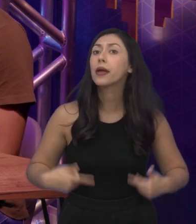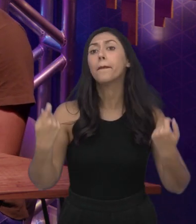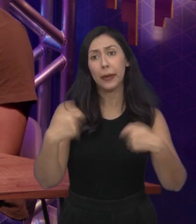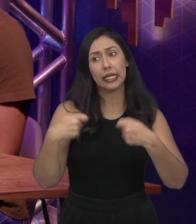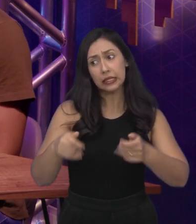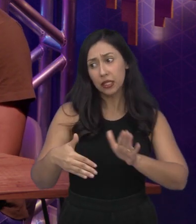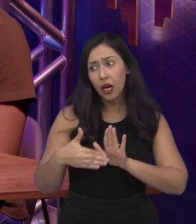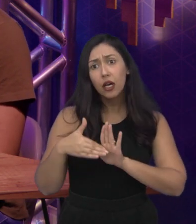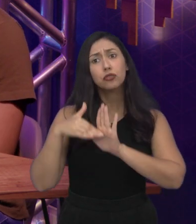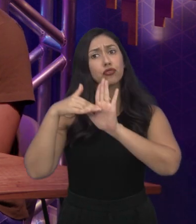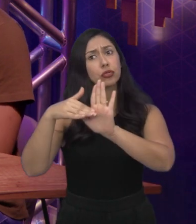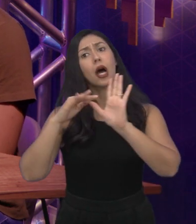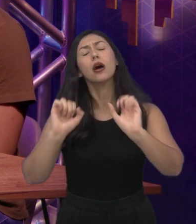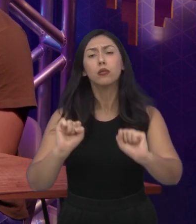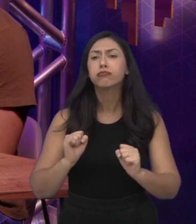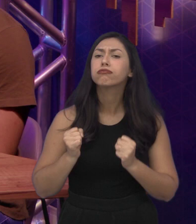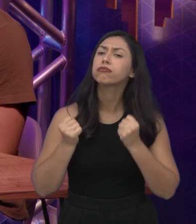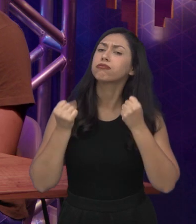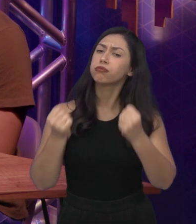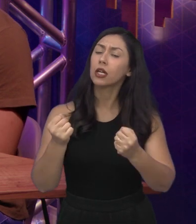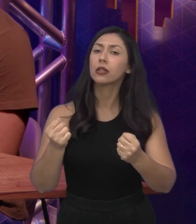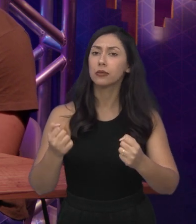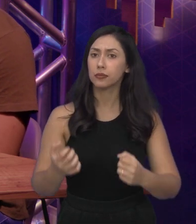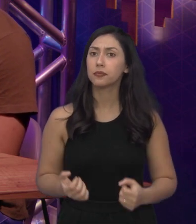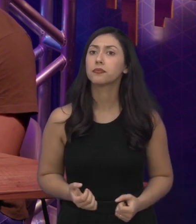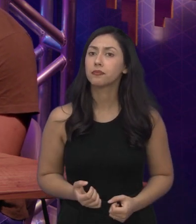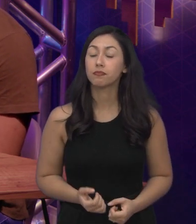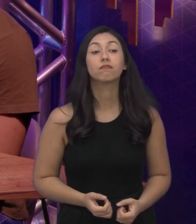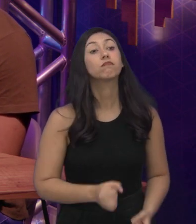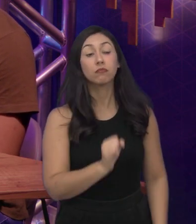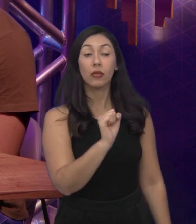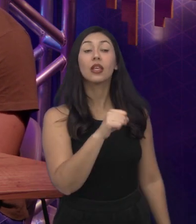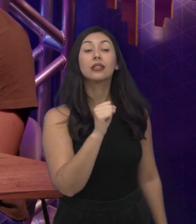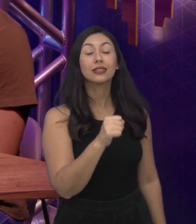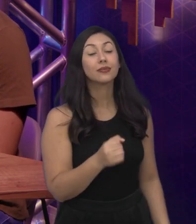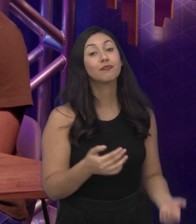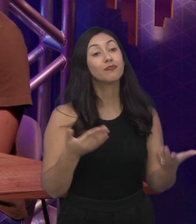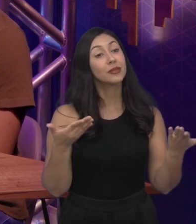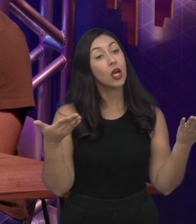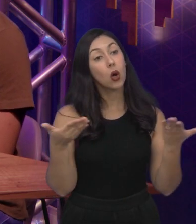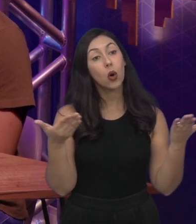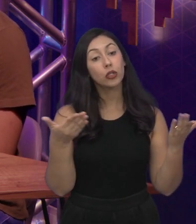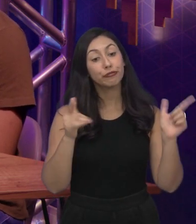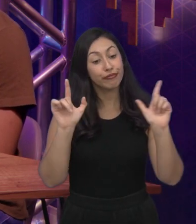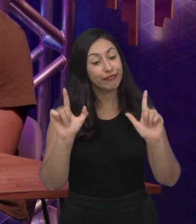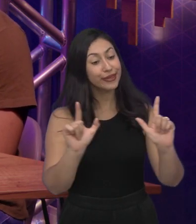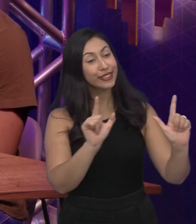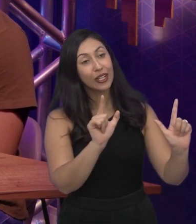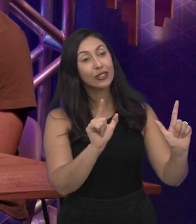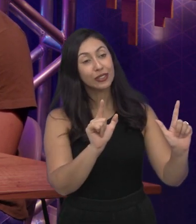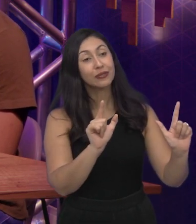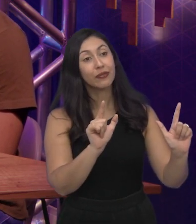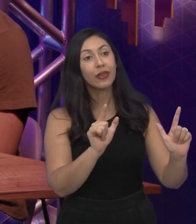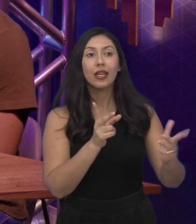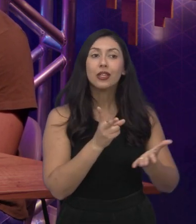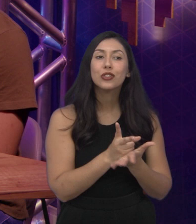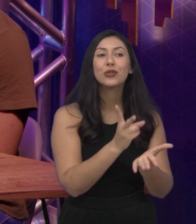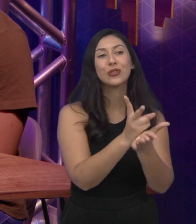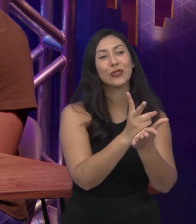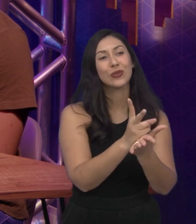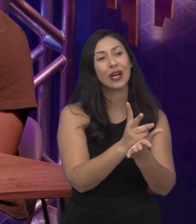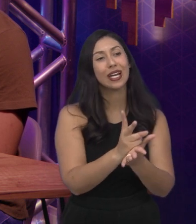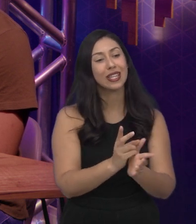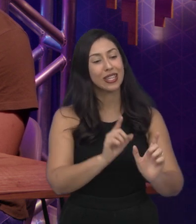no país, a gente tem que continuar trabalhando para que isso não aconteça. É isso, gente. Esse foi o episódio do dia. A gente continua sempre